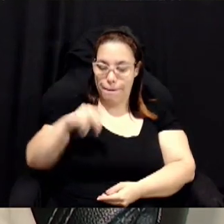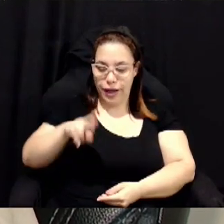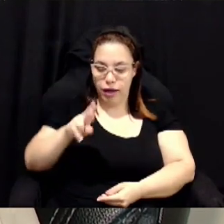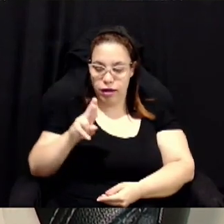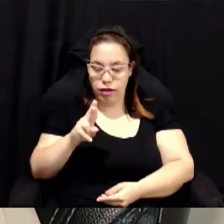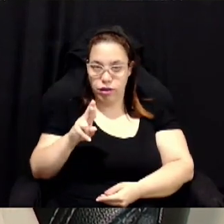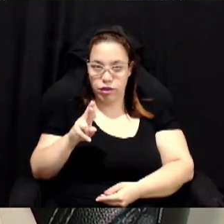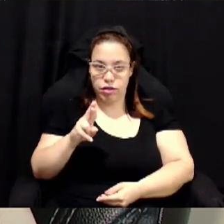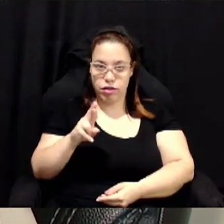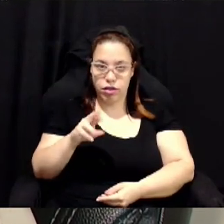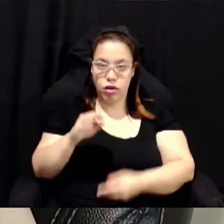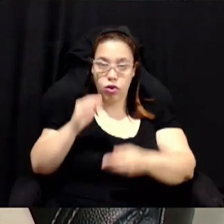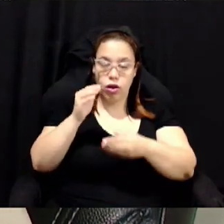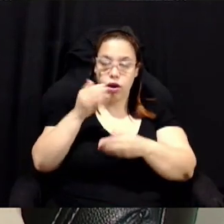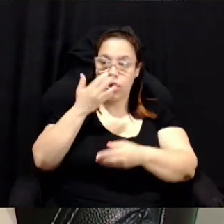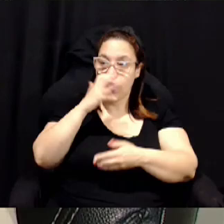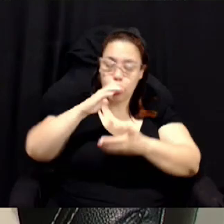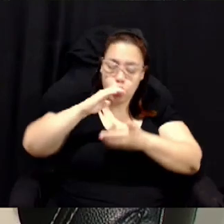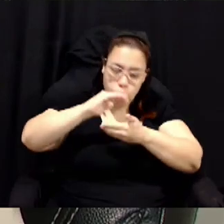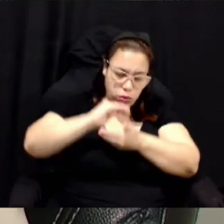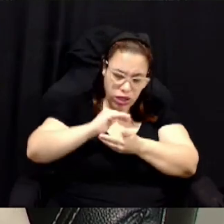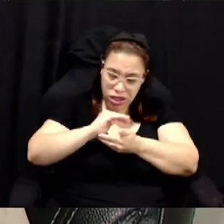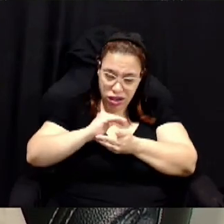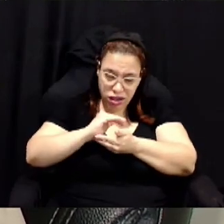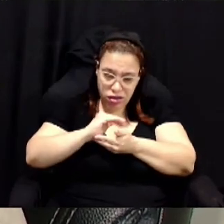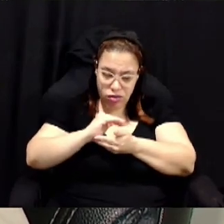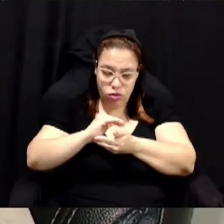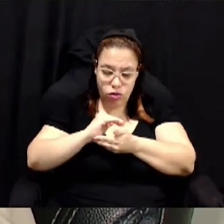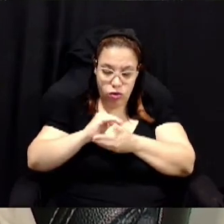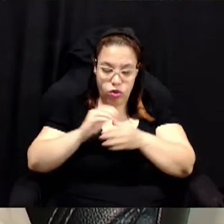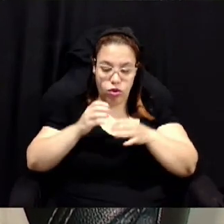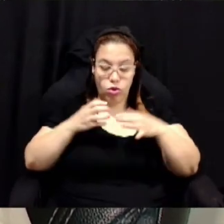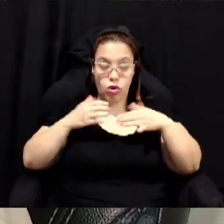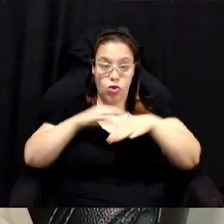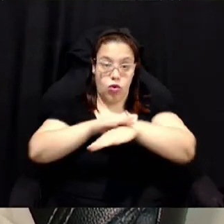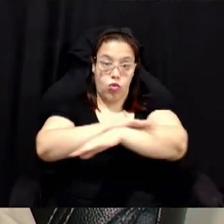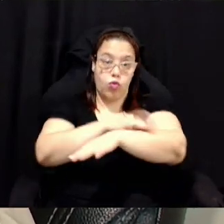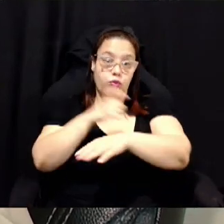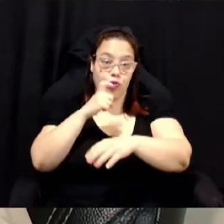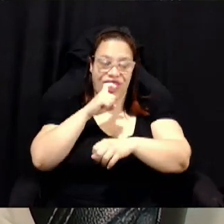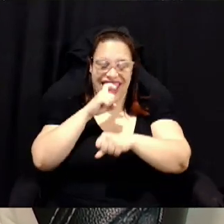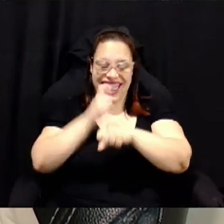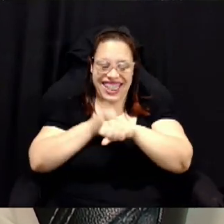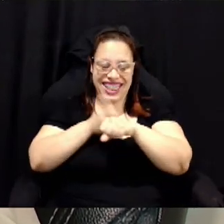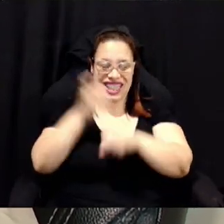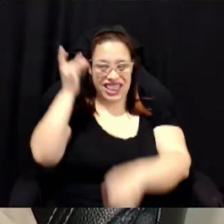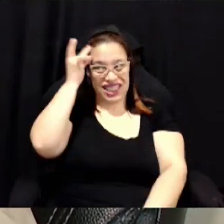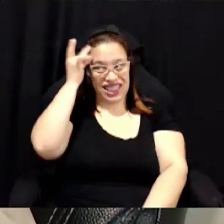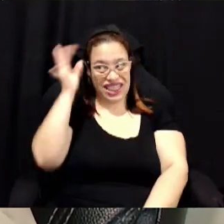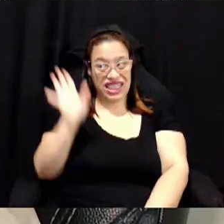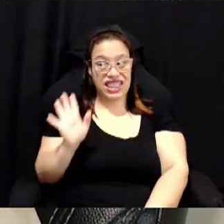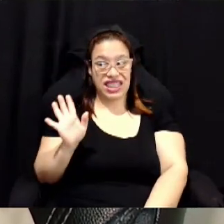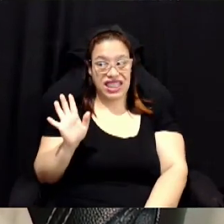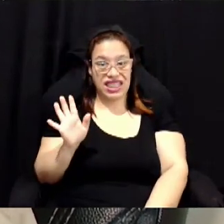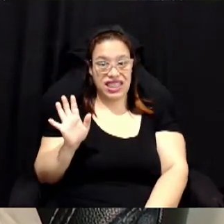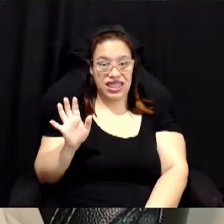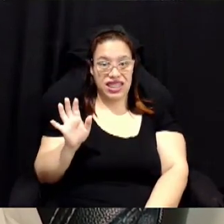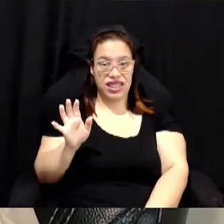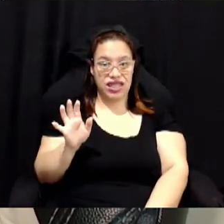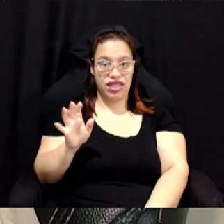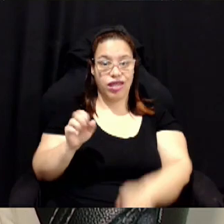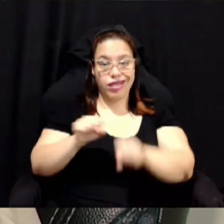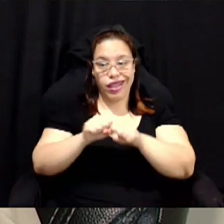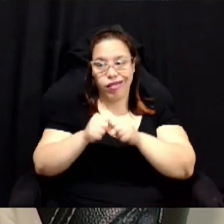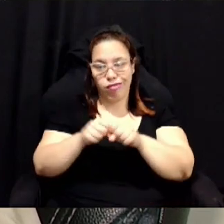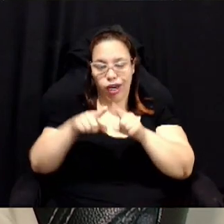cão pequeno, eles não têm uma estrutura óssea adequada, eles são mais frágeis, então pode acontecer de ter quebrar